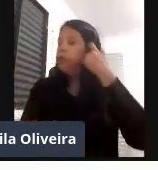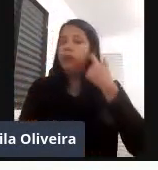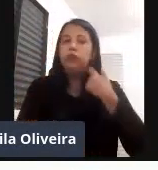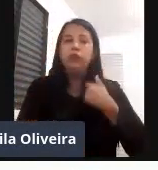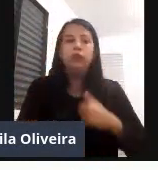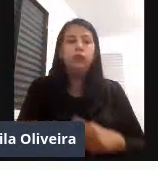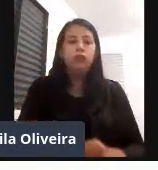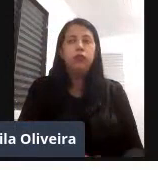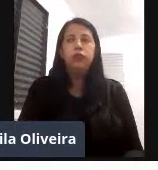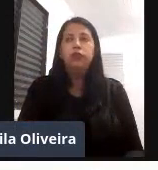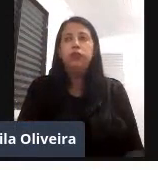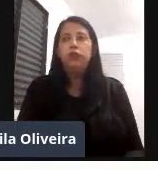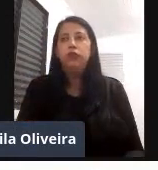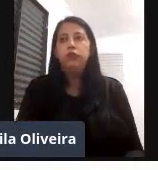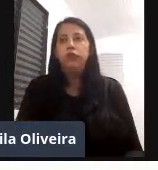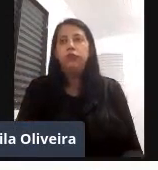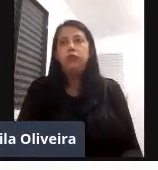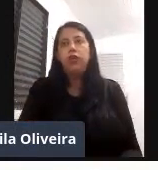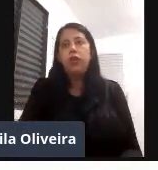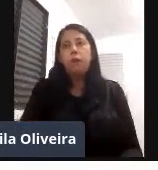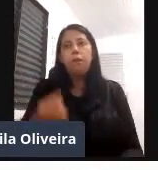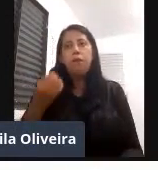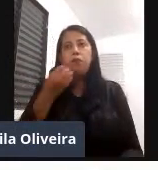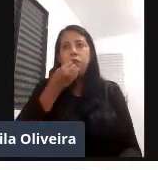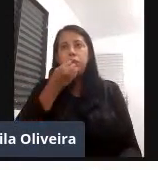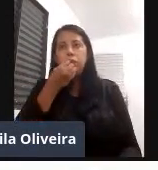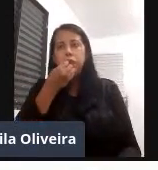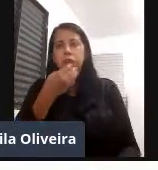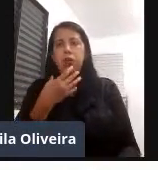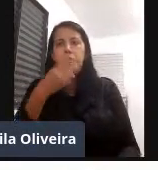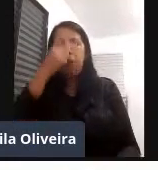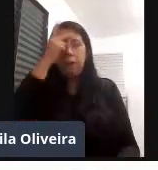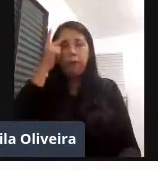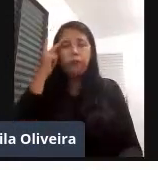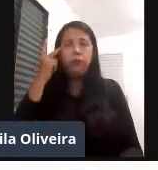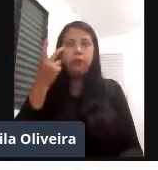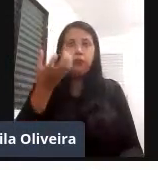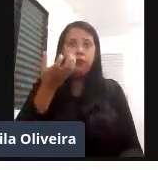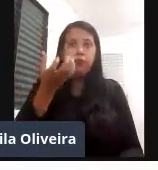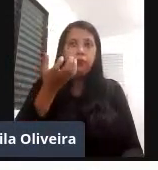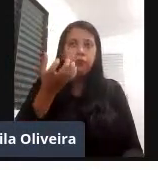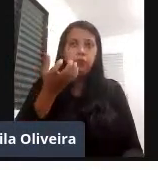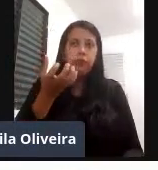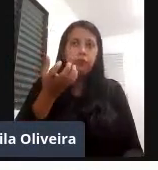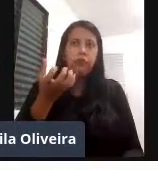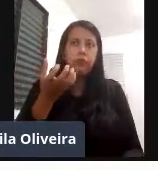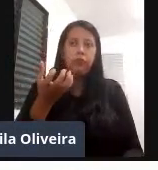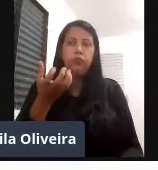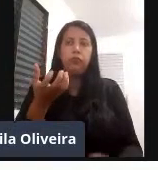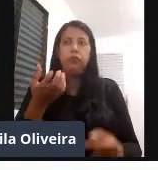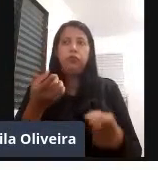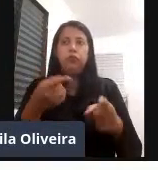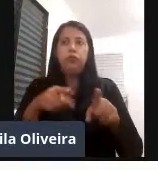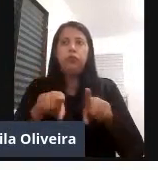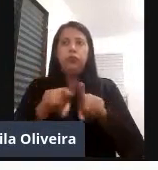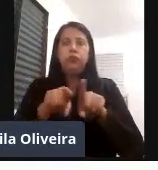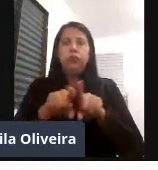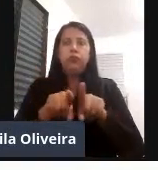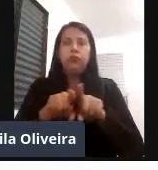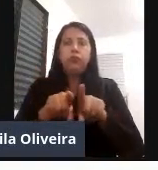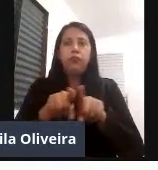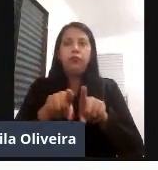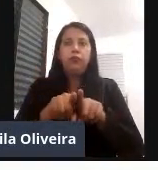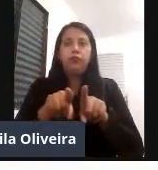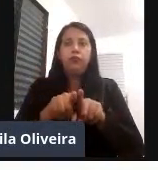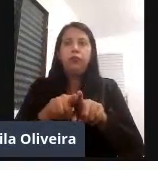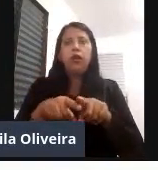aí requerendo e validando mais ainda a ciência. Então, era necessário e ela se torna como